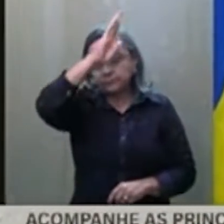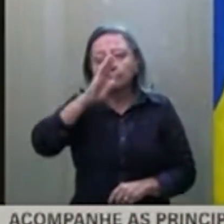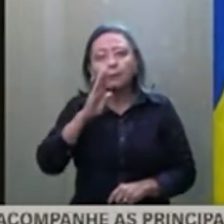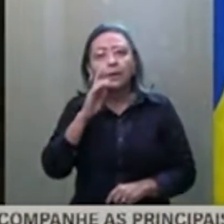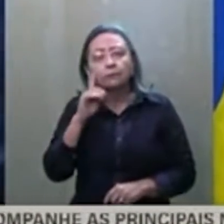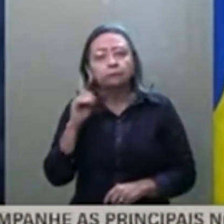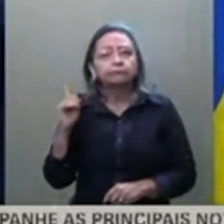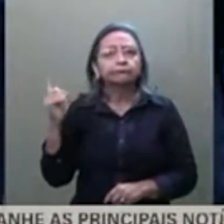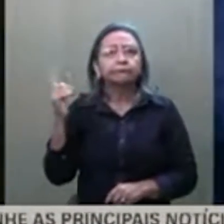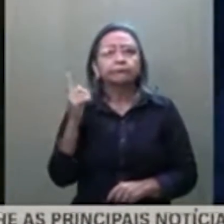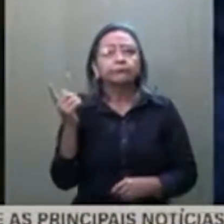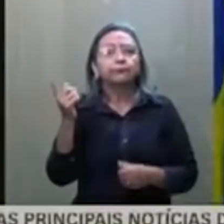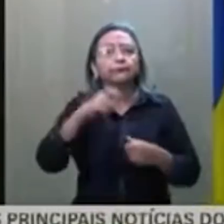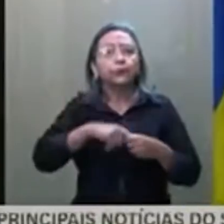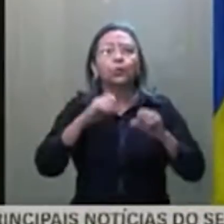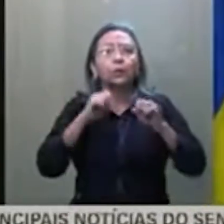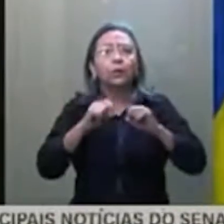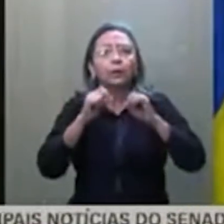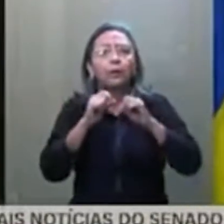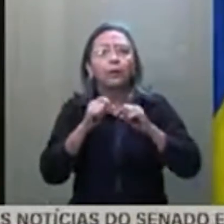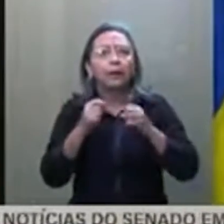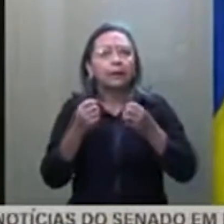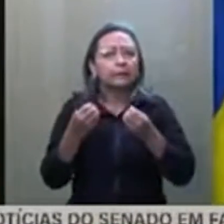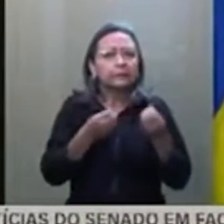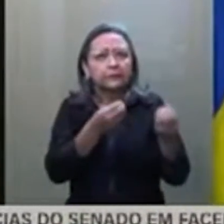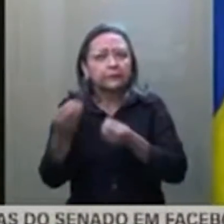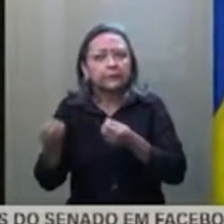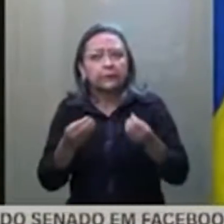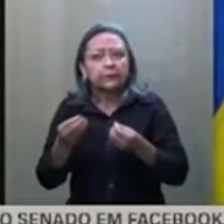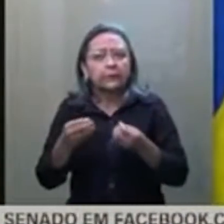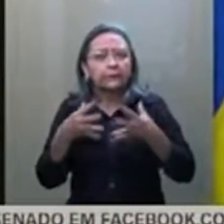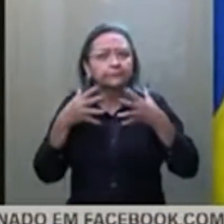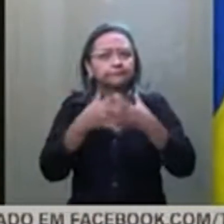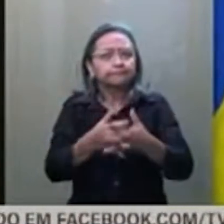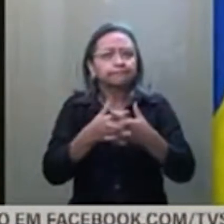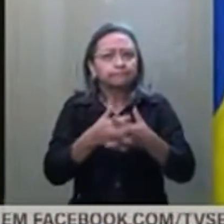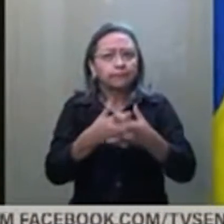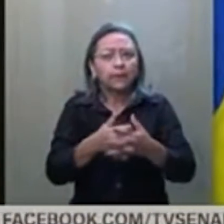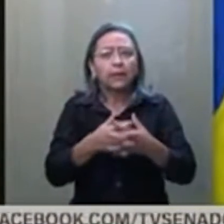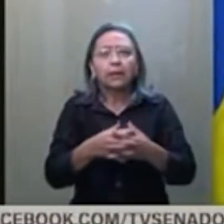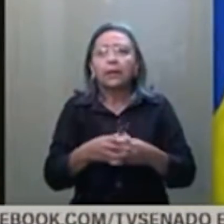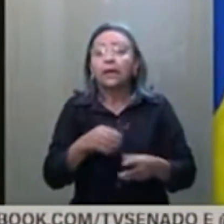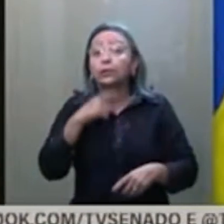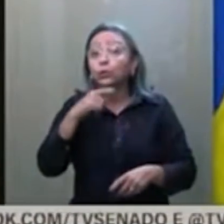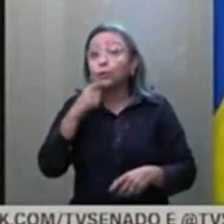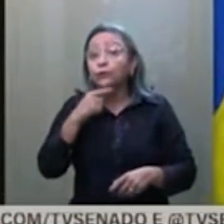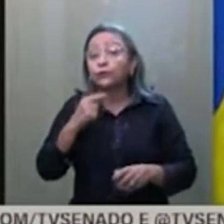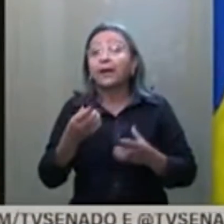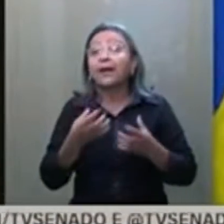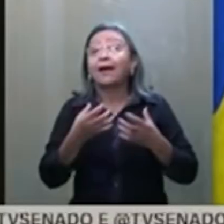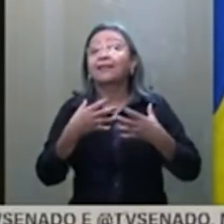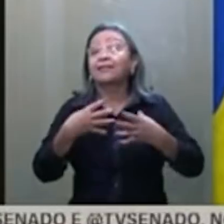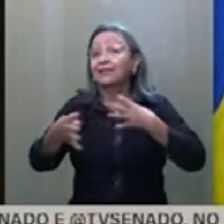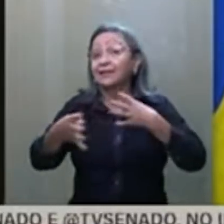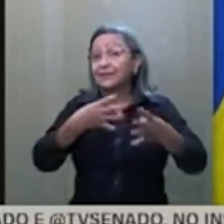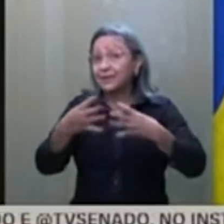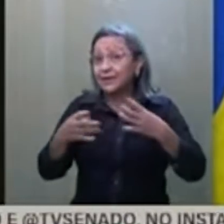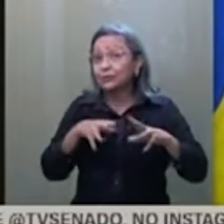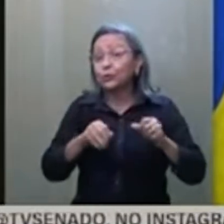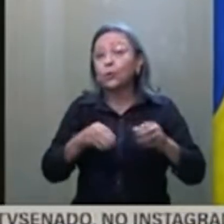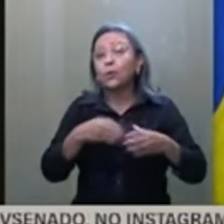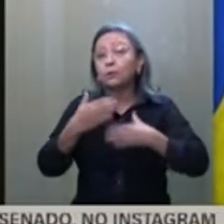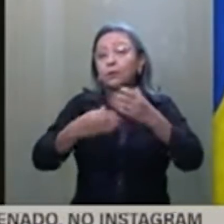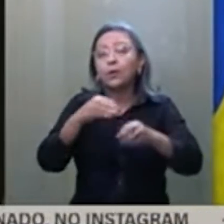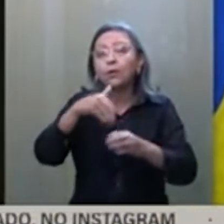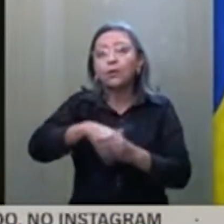voltou a colocar em dúvida a transparência do processo eleitoral depois de